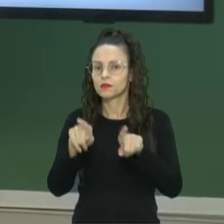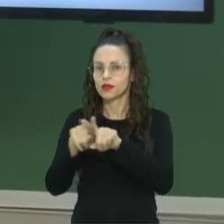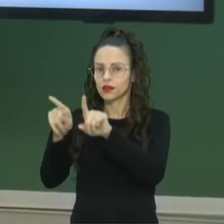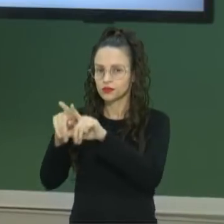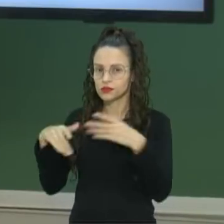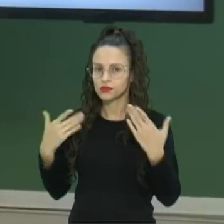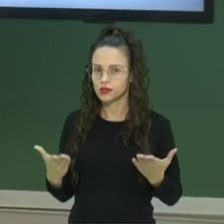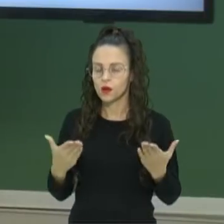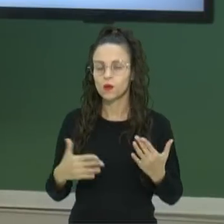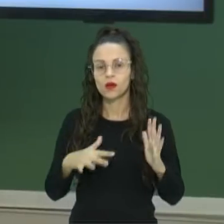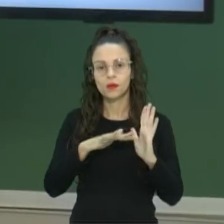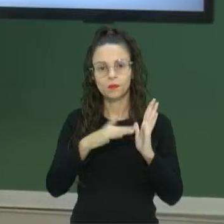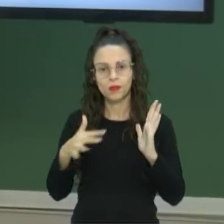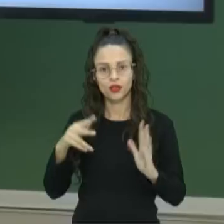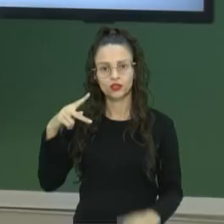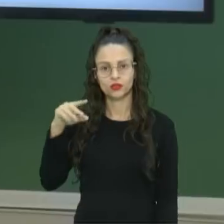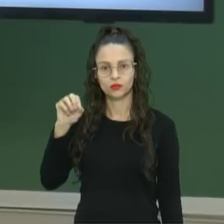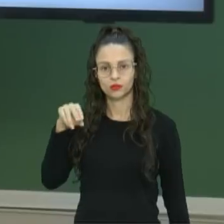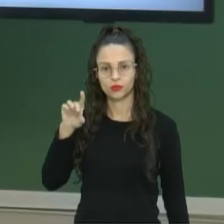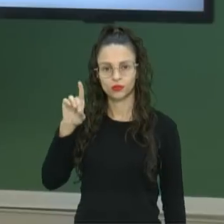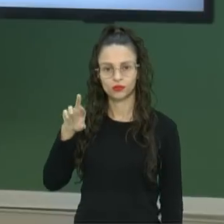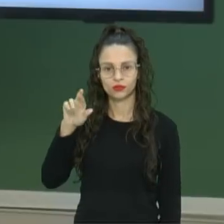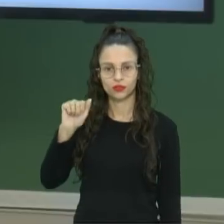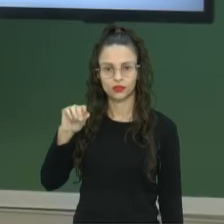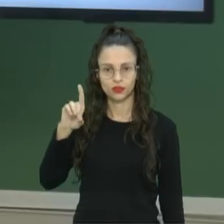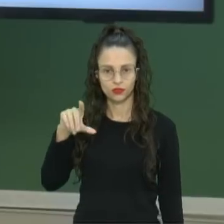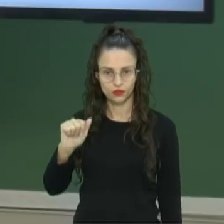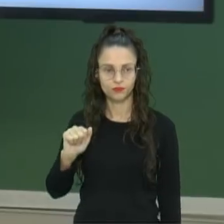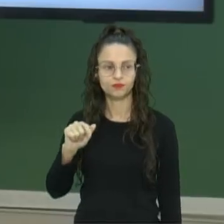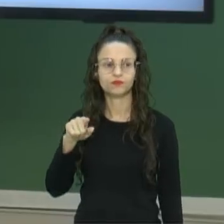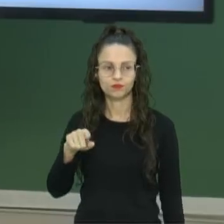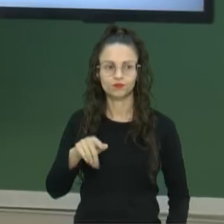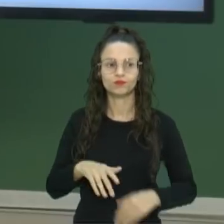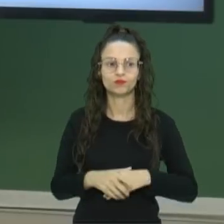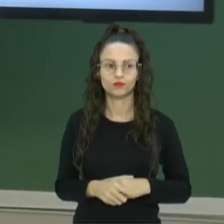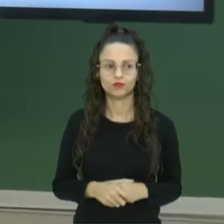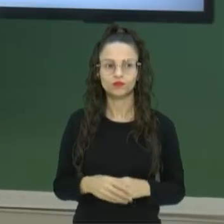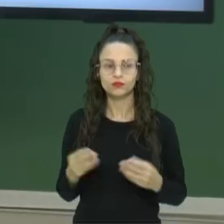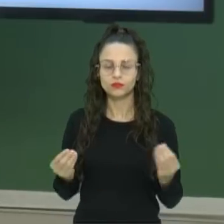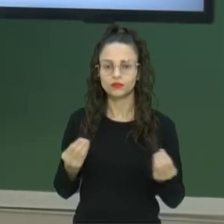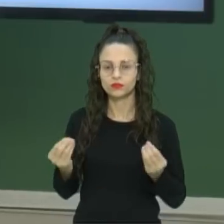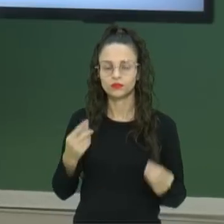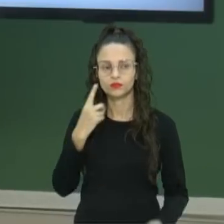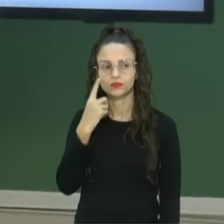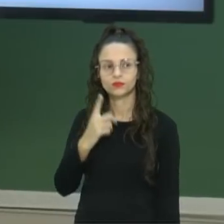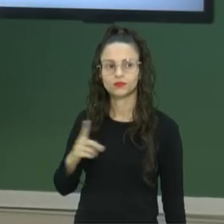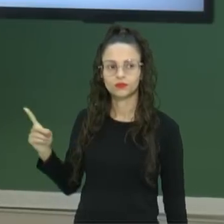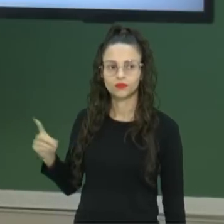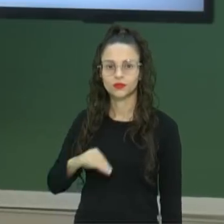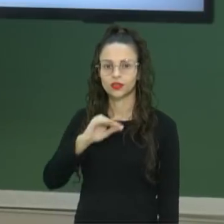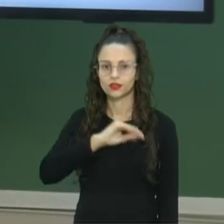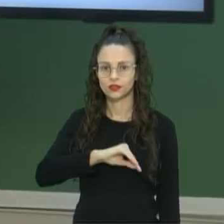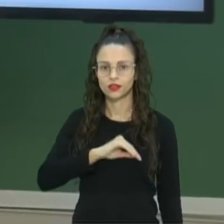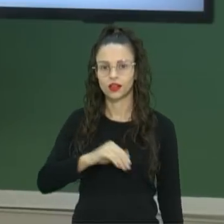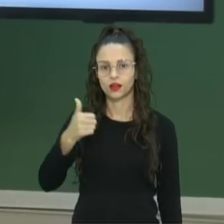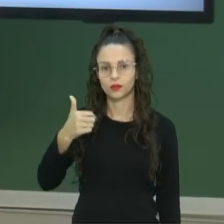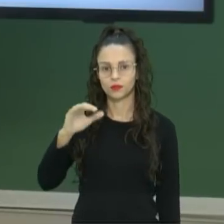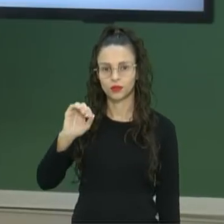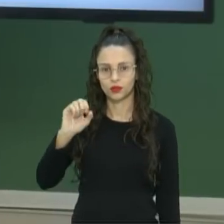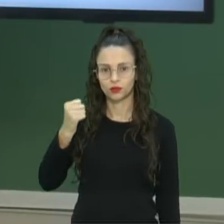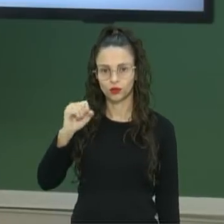vamos aplicar a média ponderada nesse caso, tá bom? Então, como é que vai ficar? Ó, o salário de